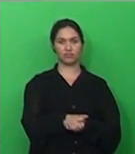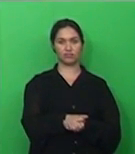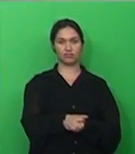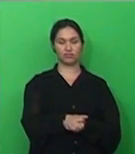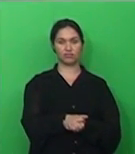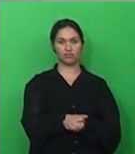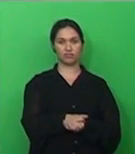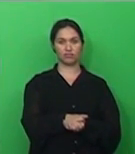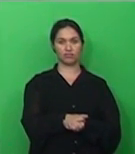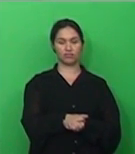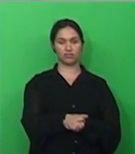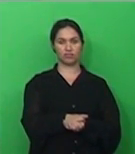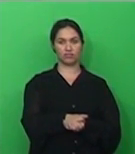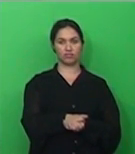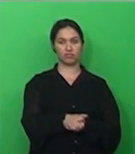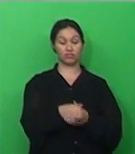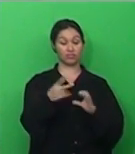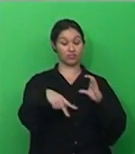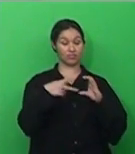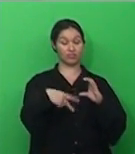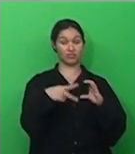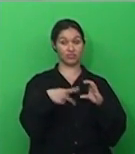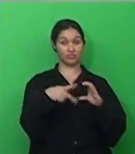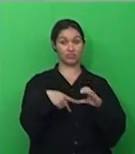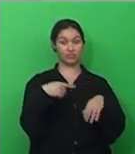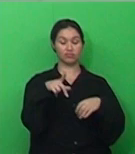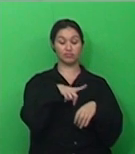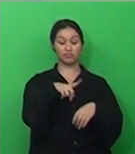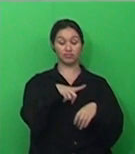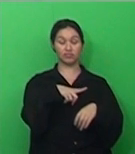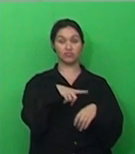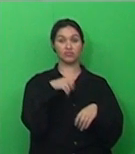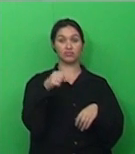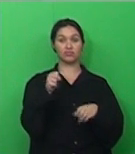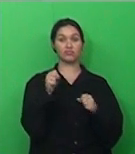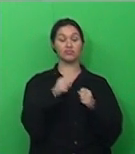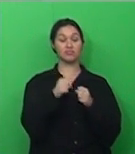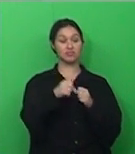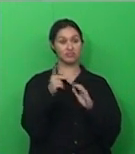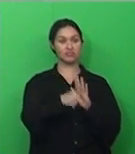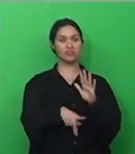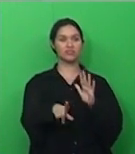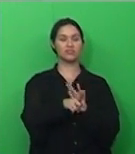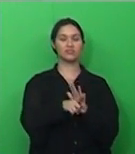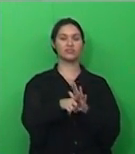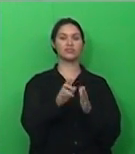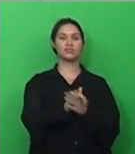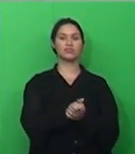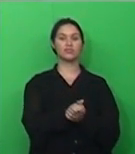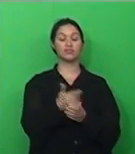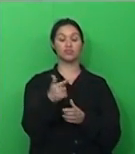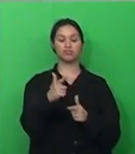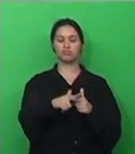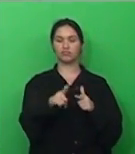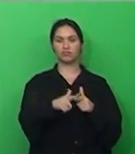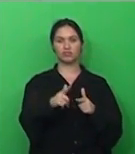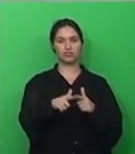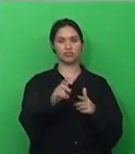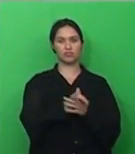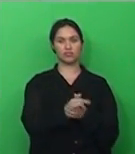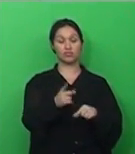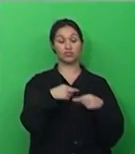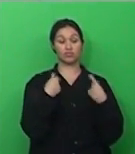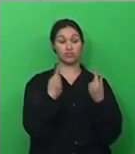errado. Gente, essa casa tem a prerrogativa, sim. Onde é que está o problema? Ao invés de gerar custo